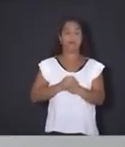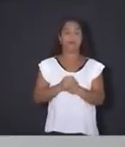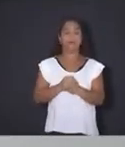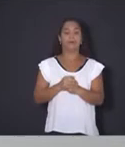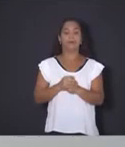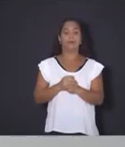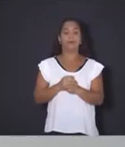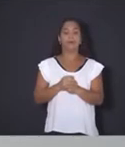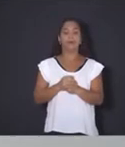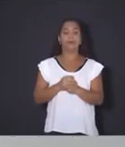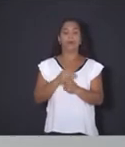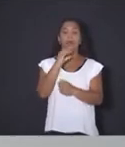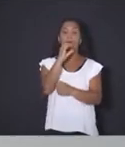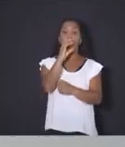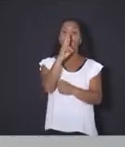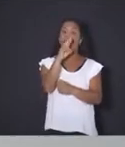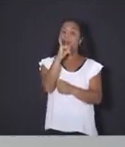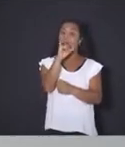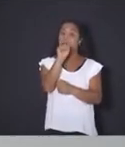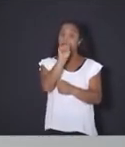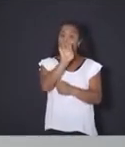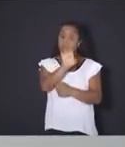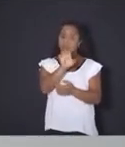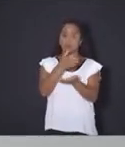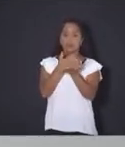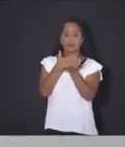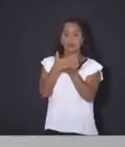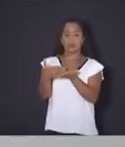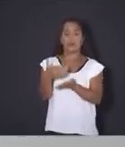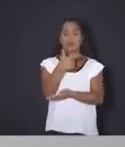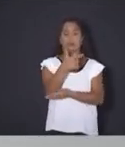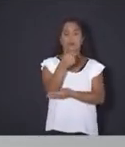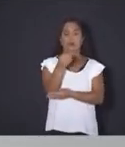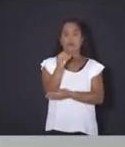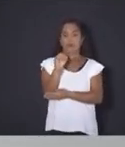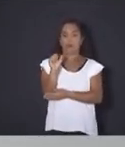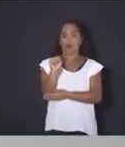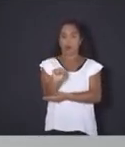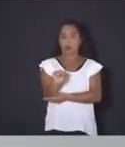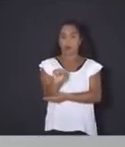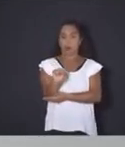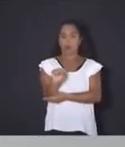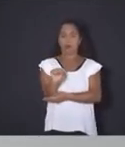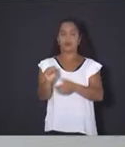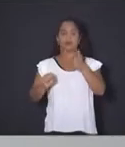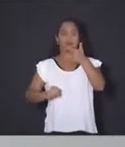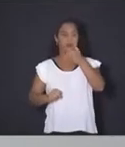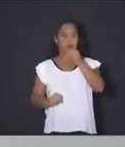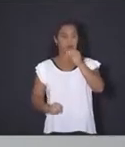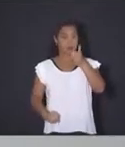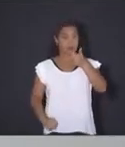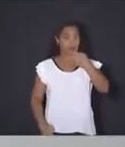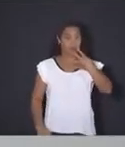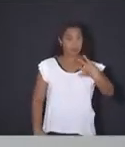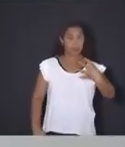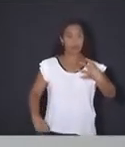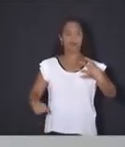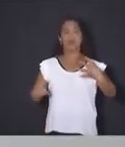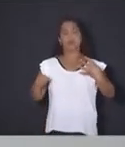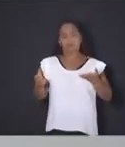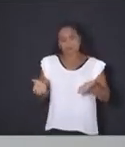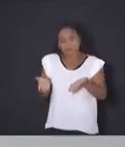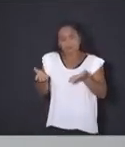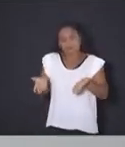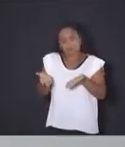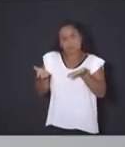falando a crise começa em 2008 em 2014 o país continuar crescendo e em 2014 nós